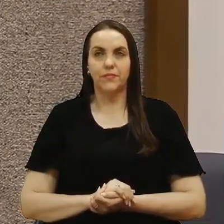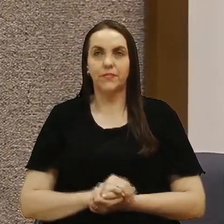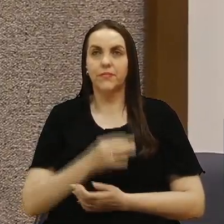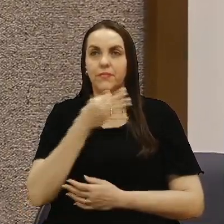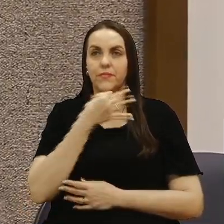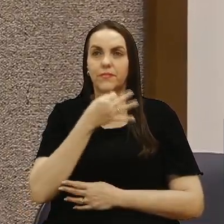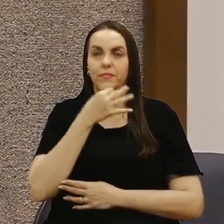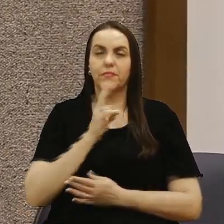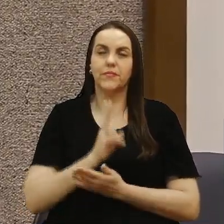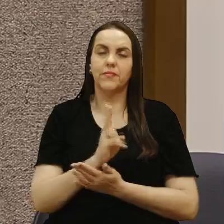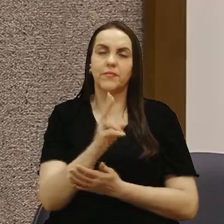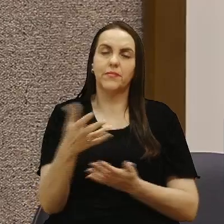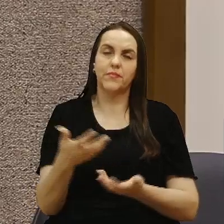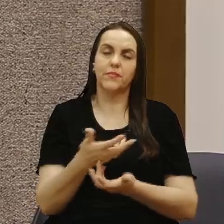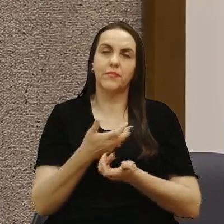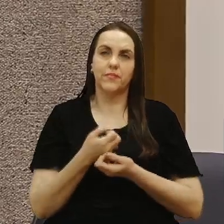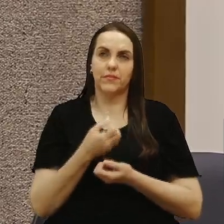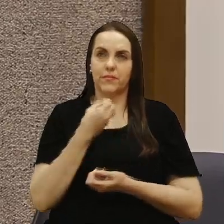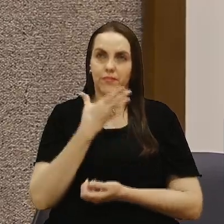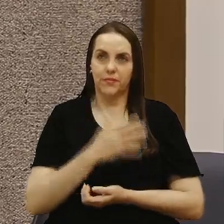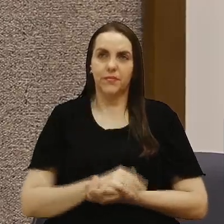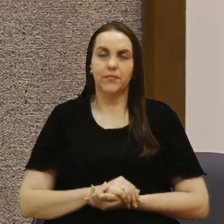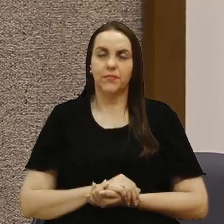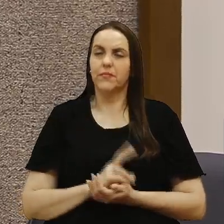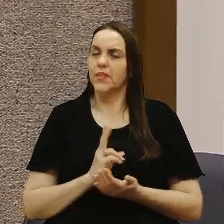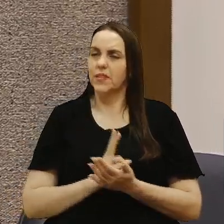Caxias sempre acolheu bem